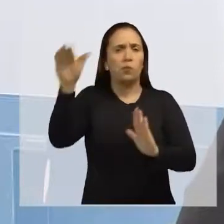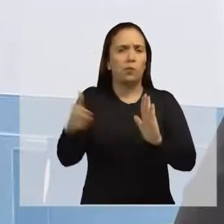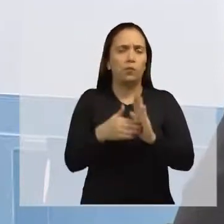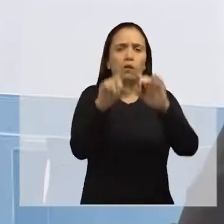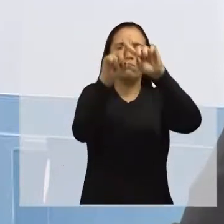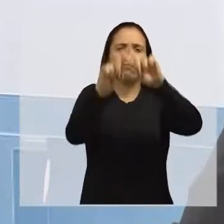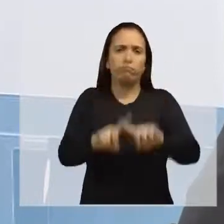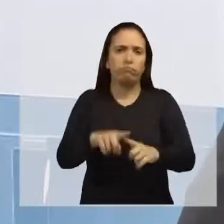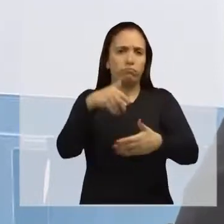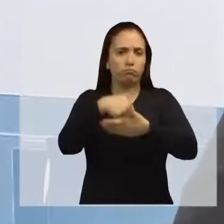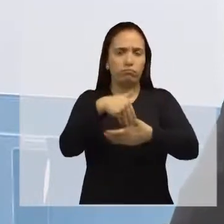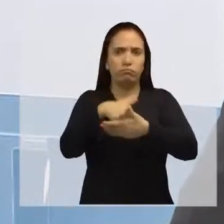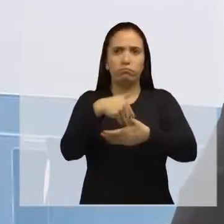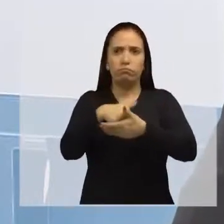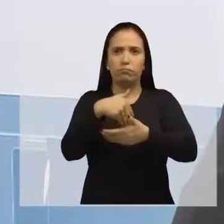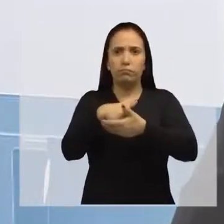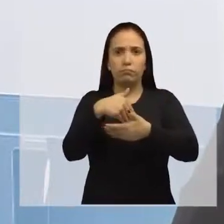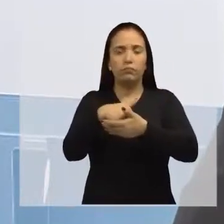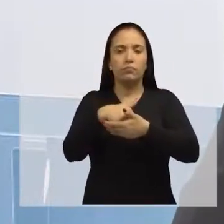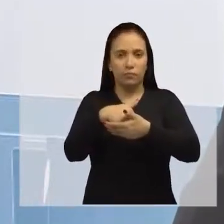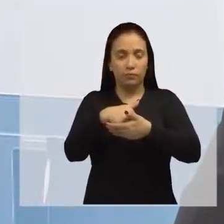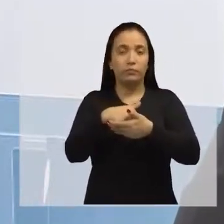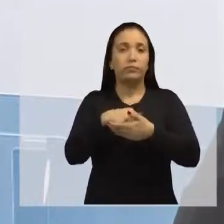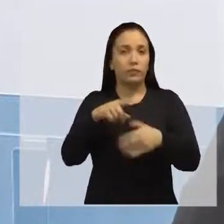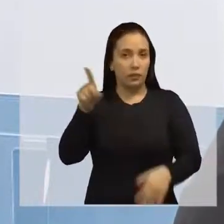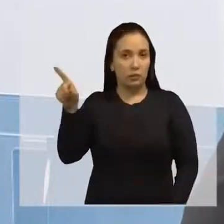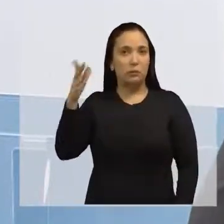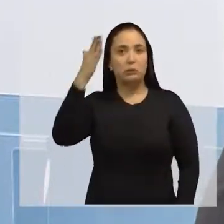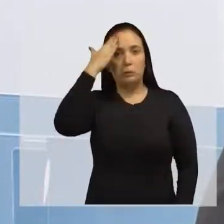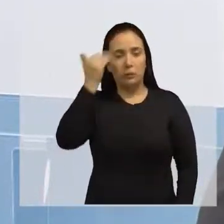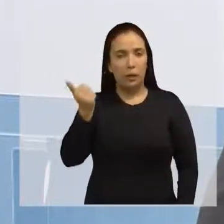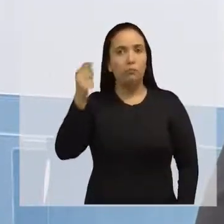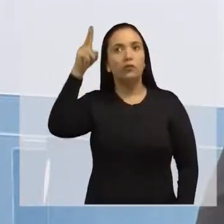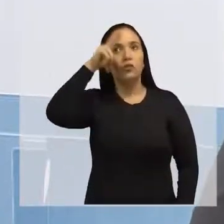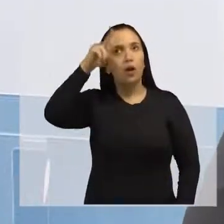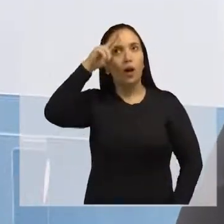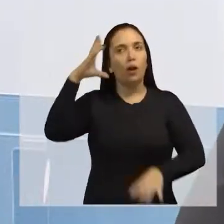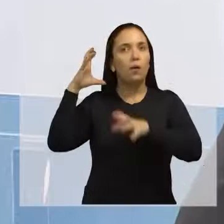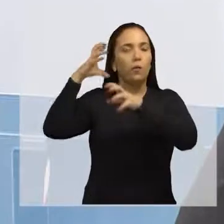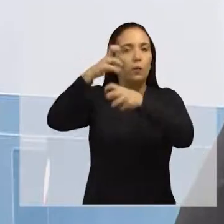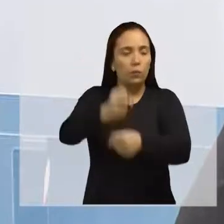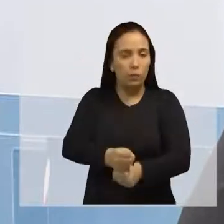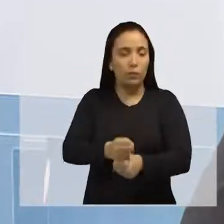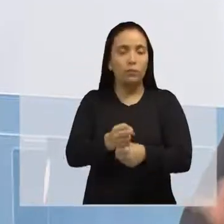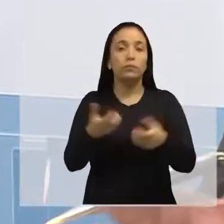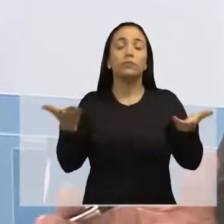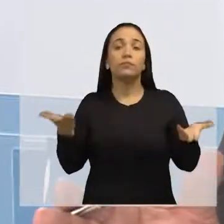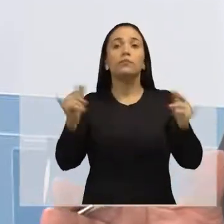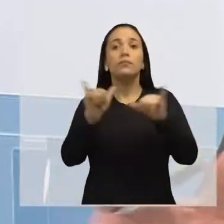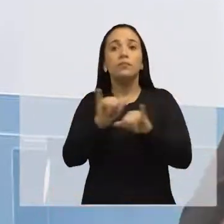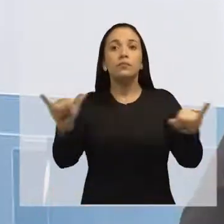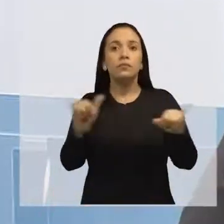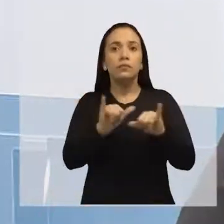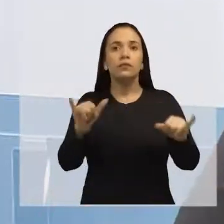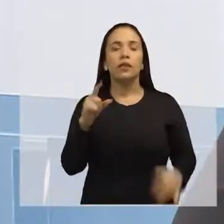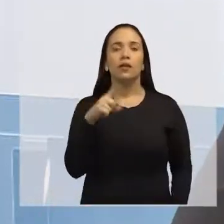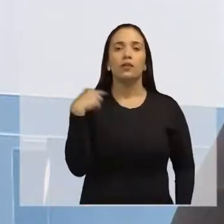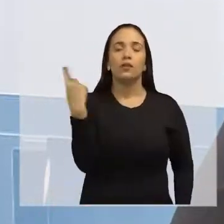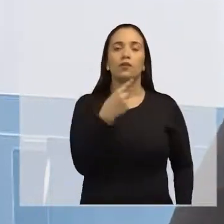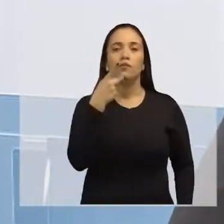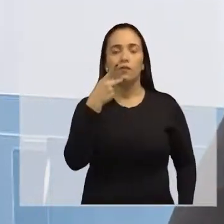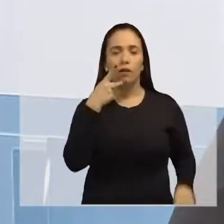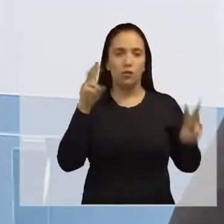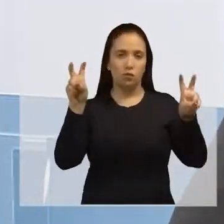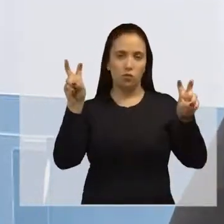faceta que você não sabia dele, né? Mas eu sei, e eu vou começar falando aqui uma coisa que a gente comentou no bloco passado, mas está aqui